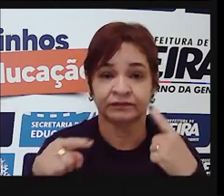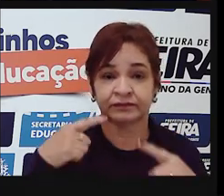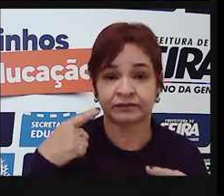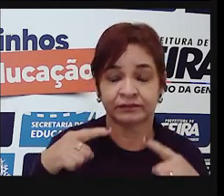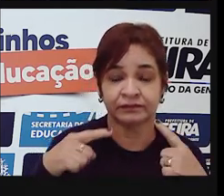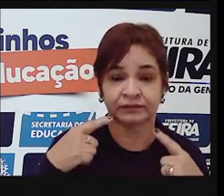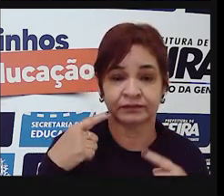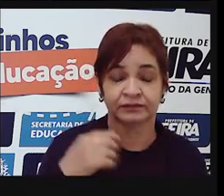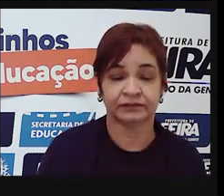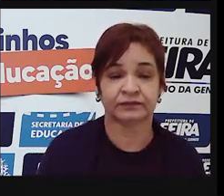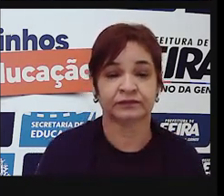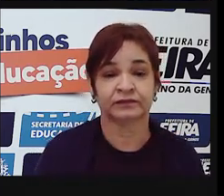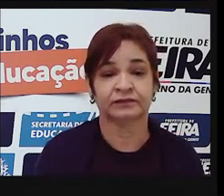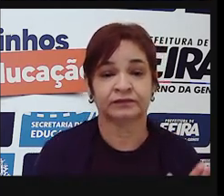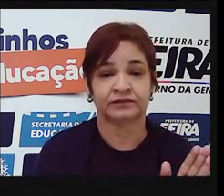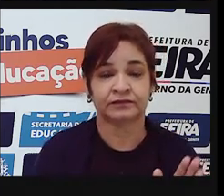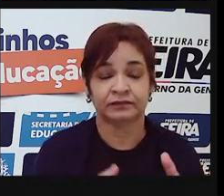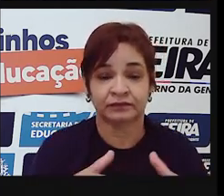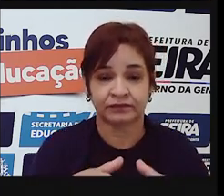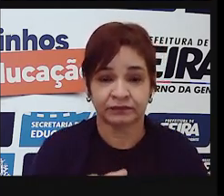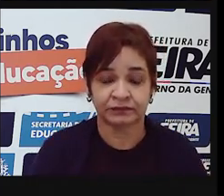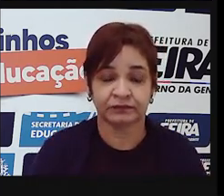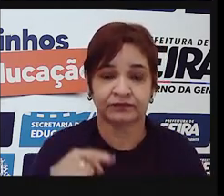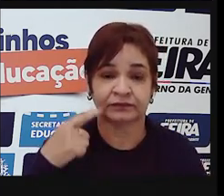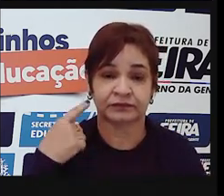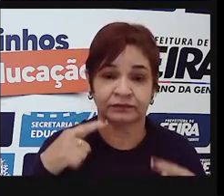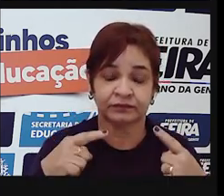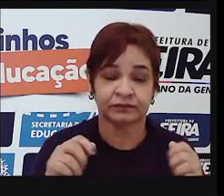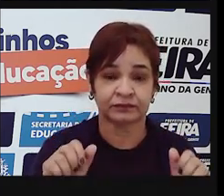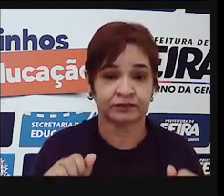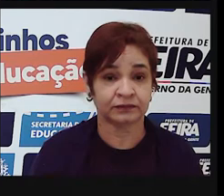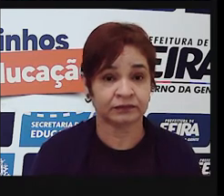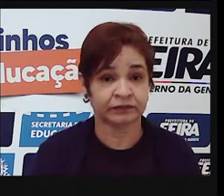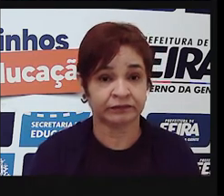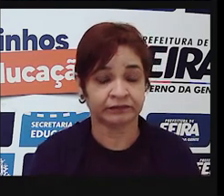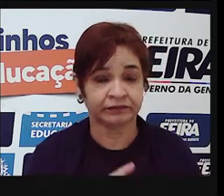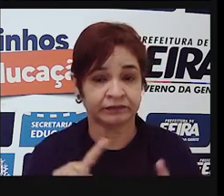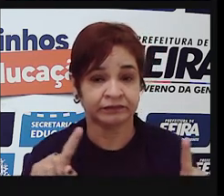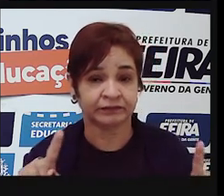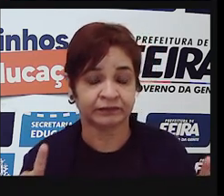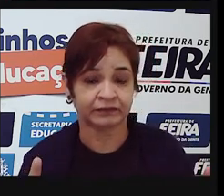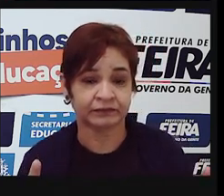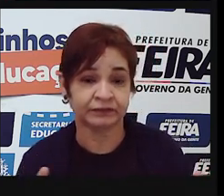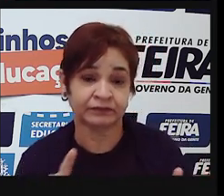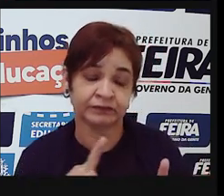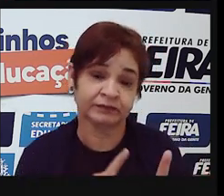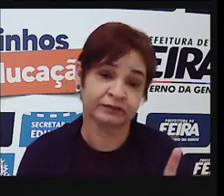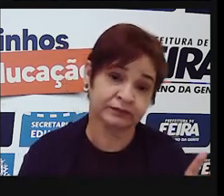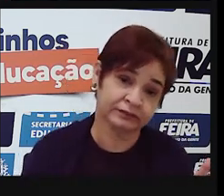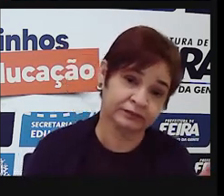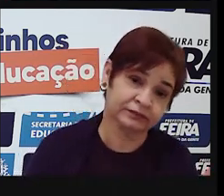parte daquela canção. E pode ter ou não uma letra.